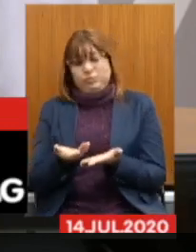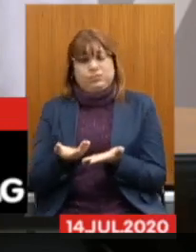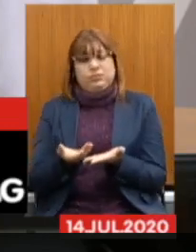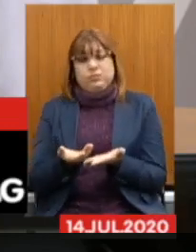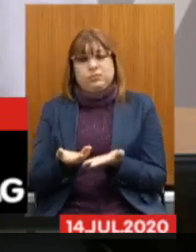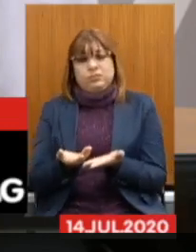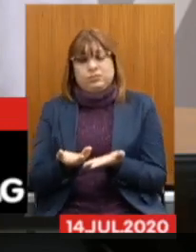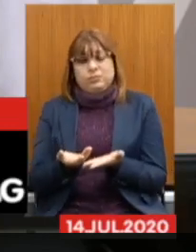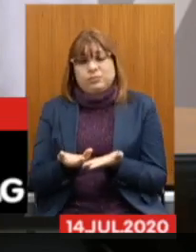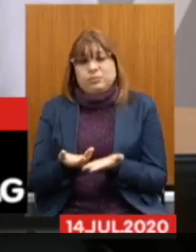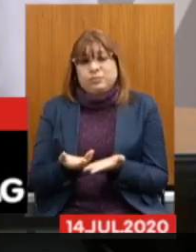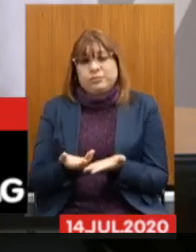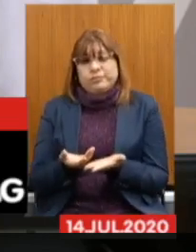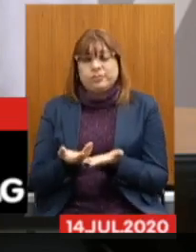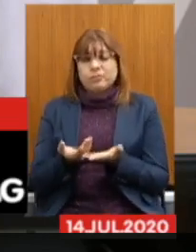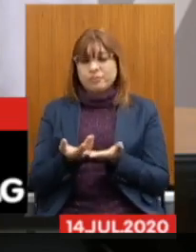pode.